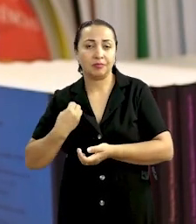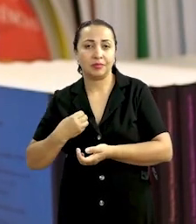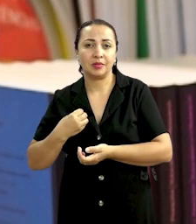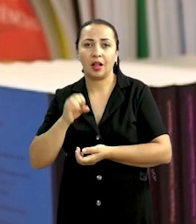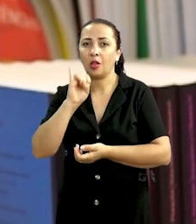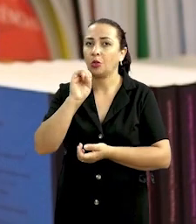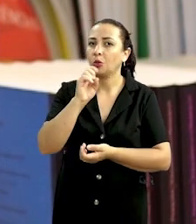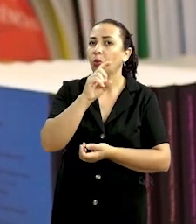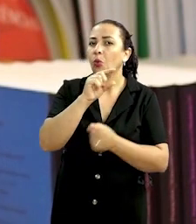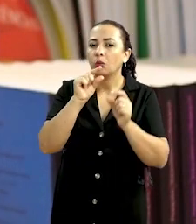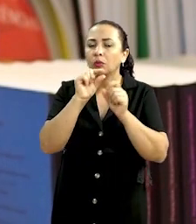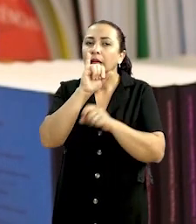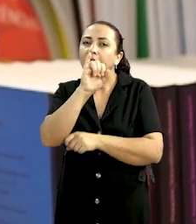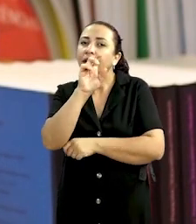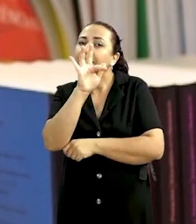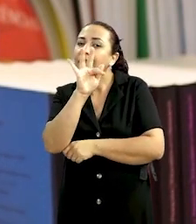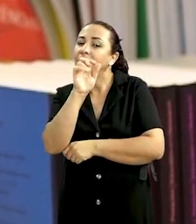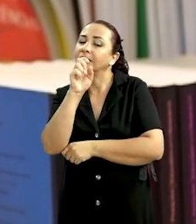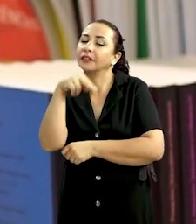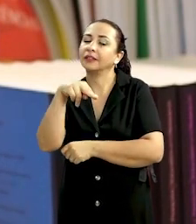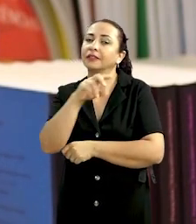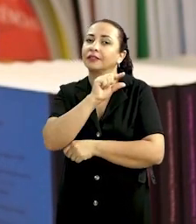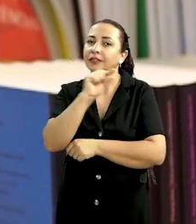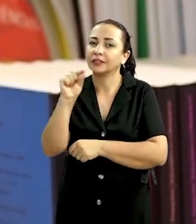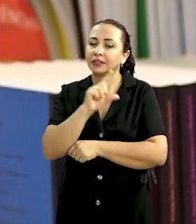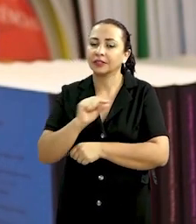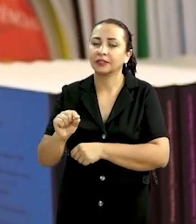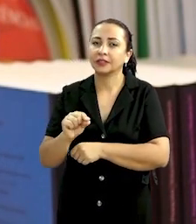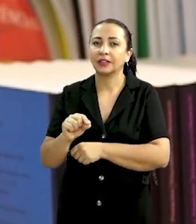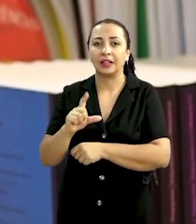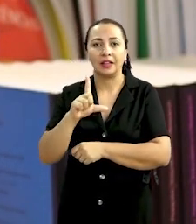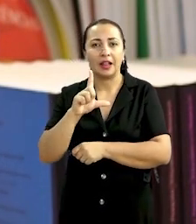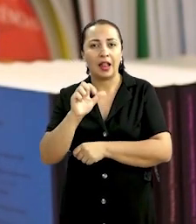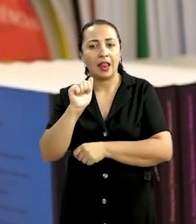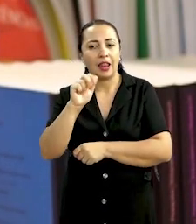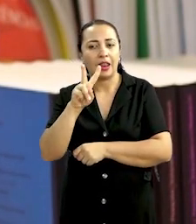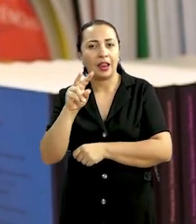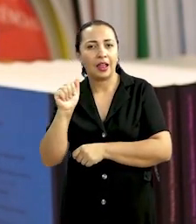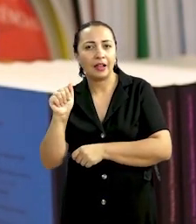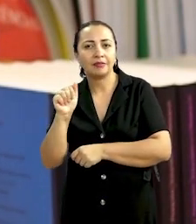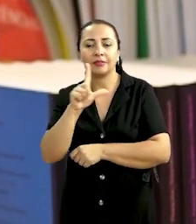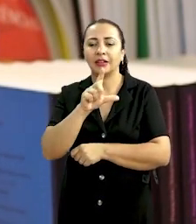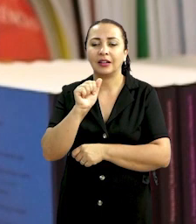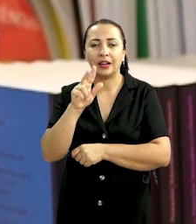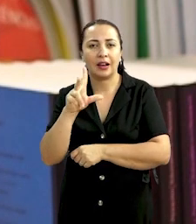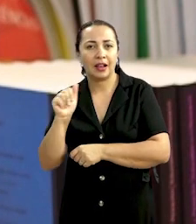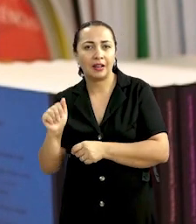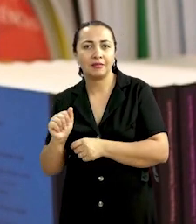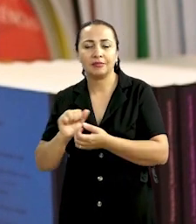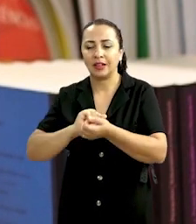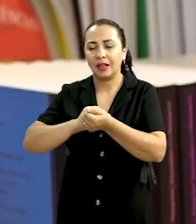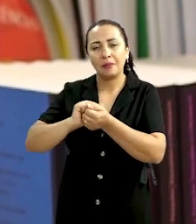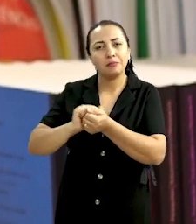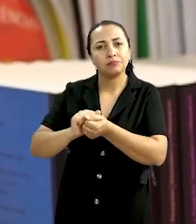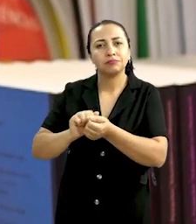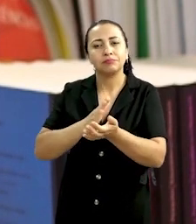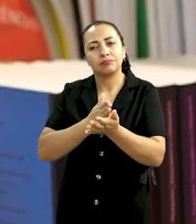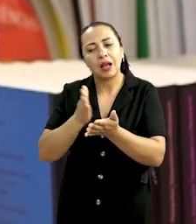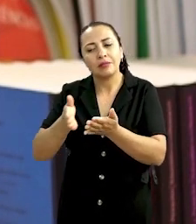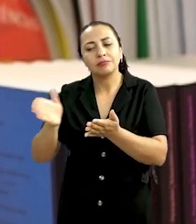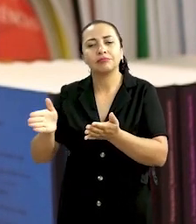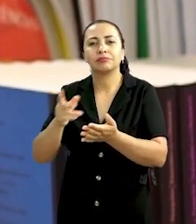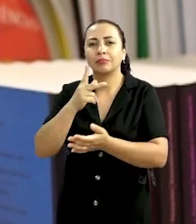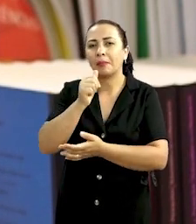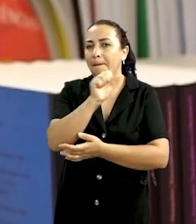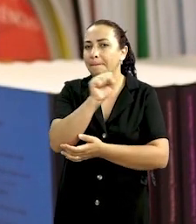contos e tem a presença do hífen, tem muita presença também do lava-lava, né? Passo a passo, palavras